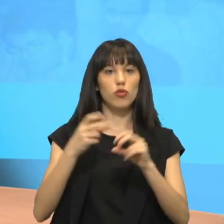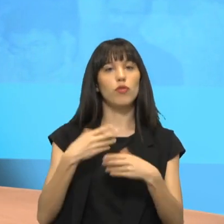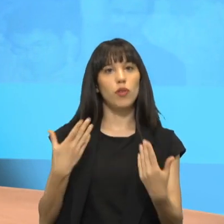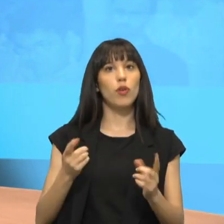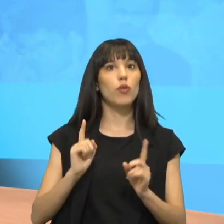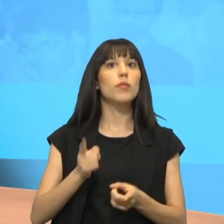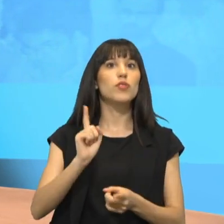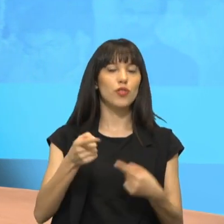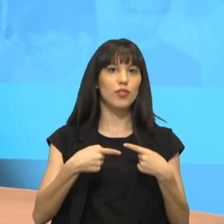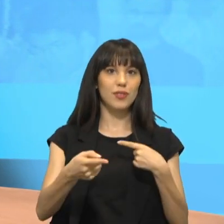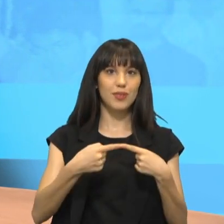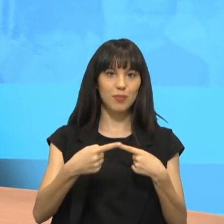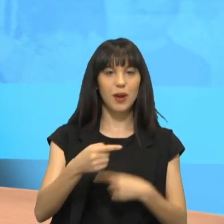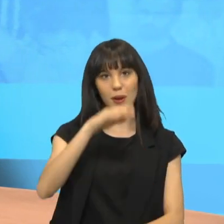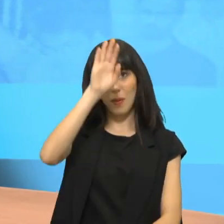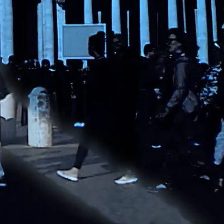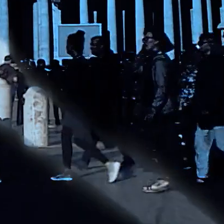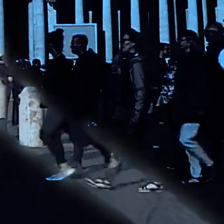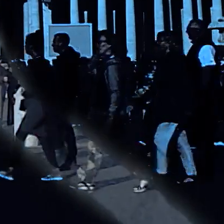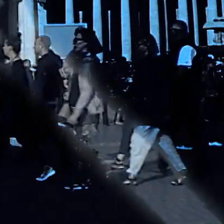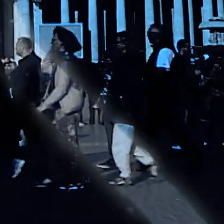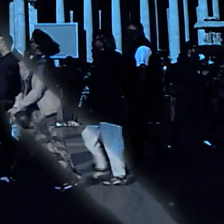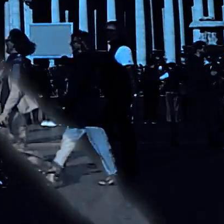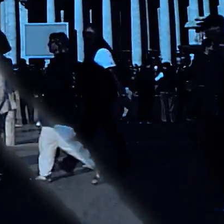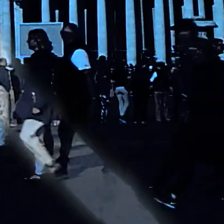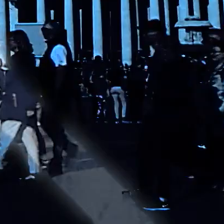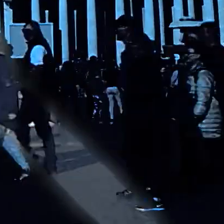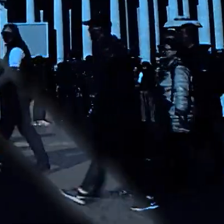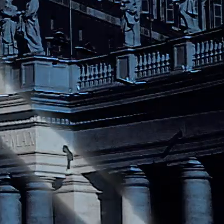pela semana do Papa Francisco.